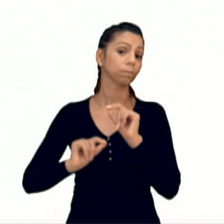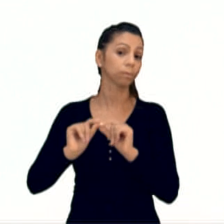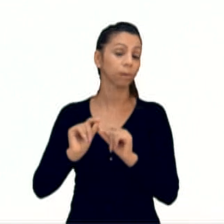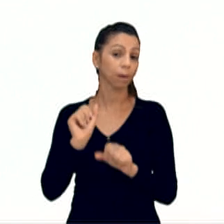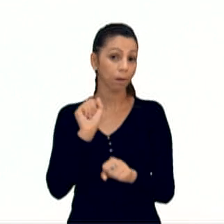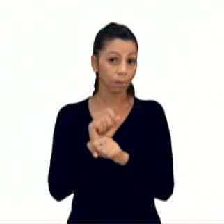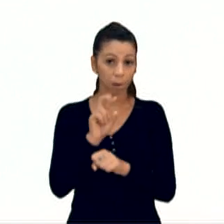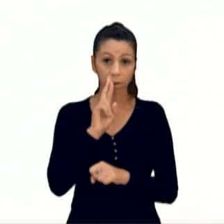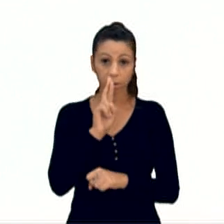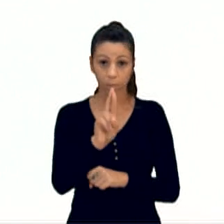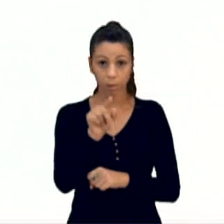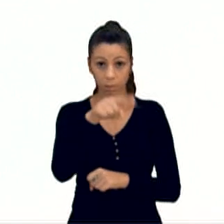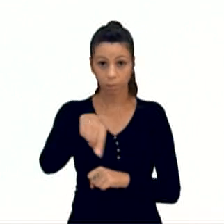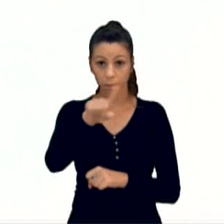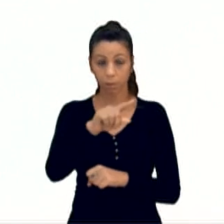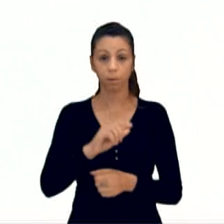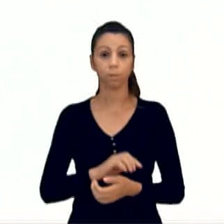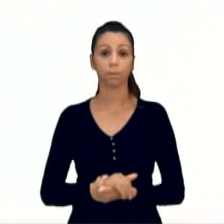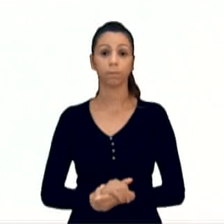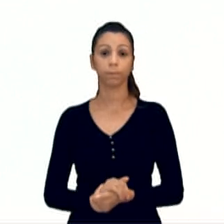Aguardo a resposta de vocês.